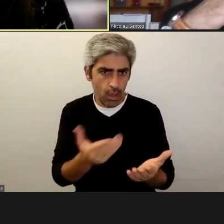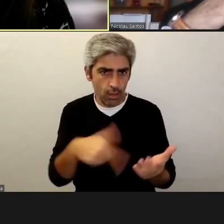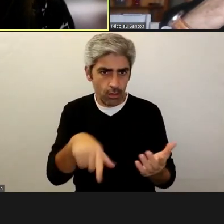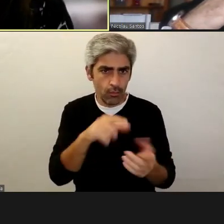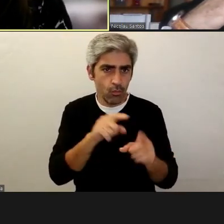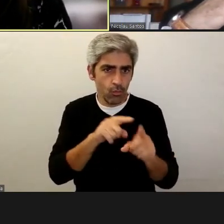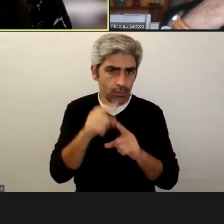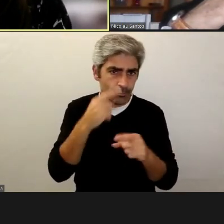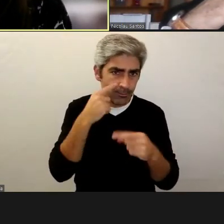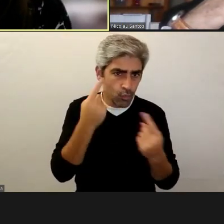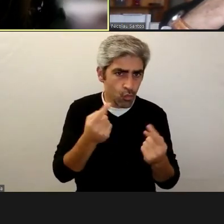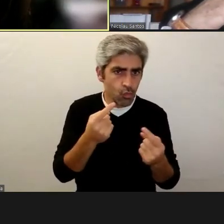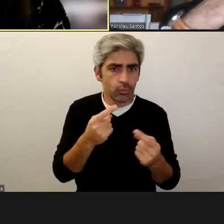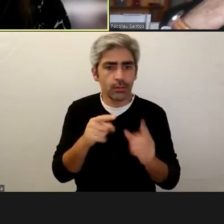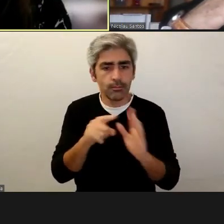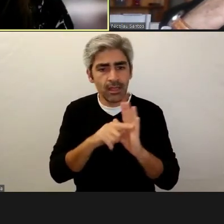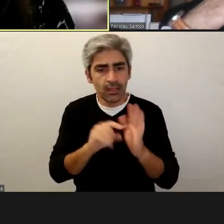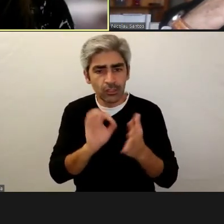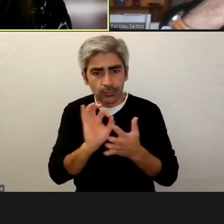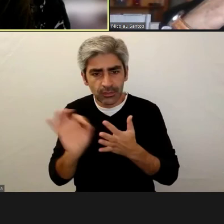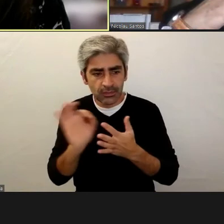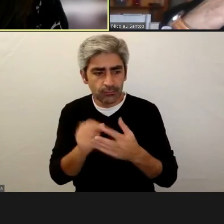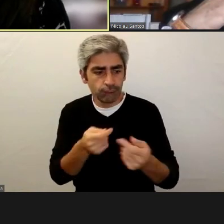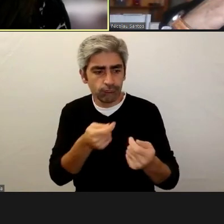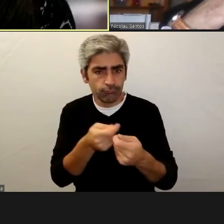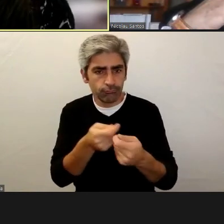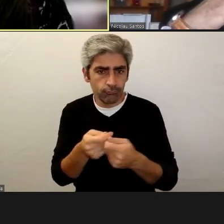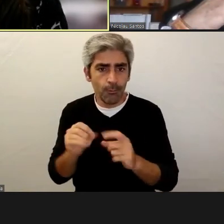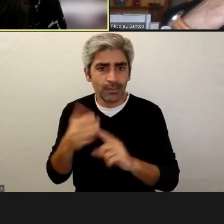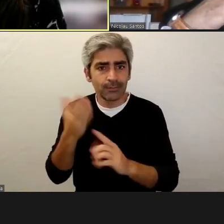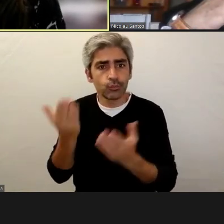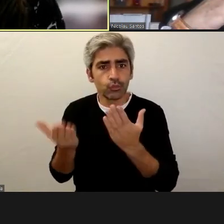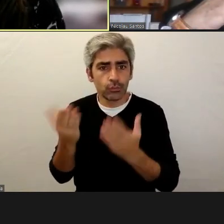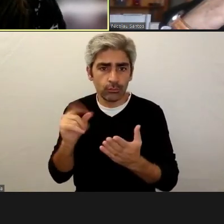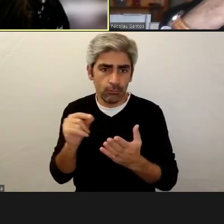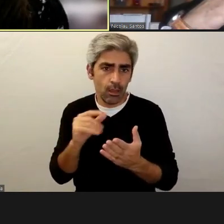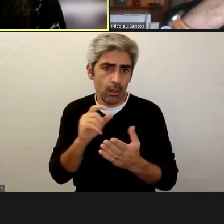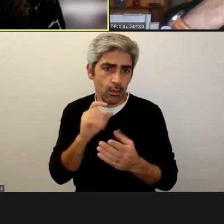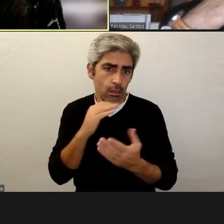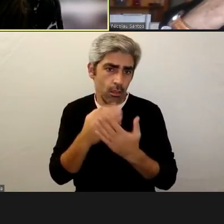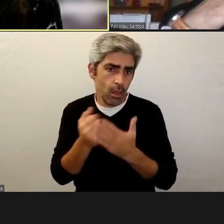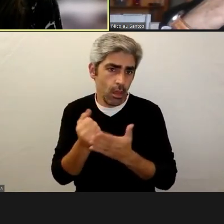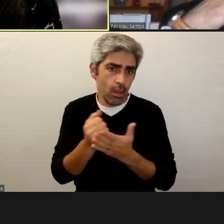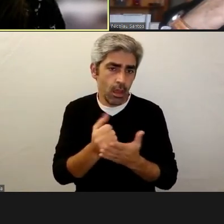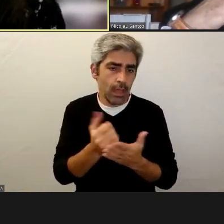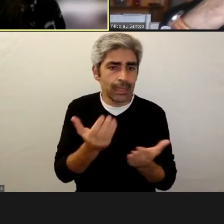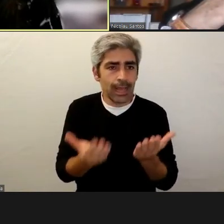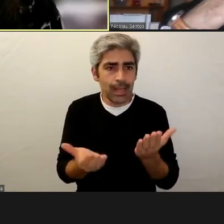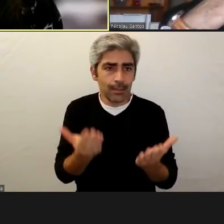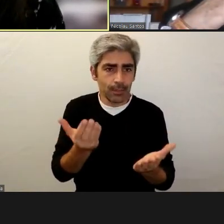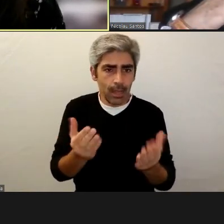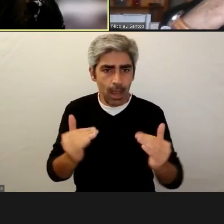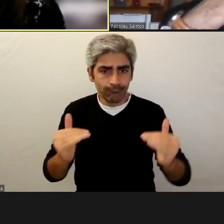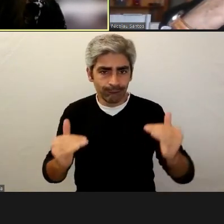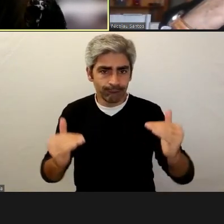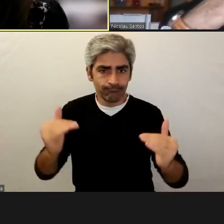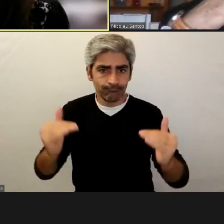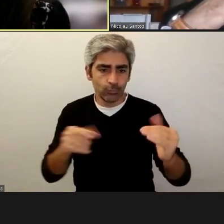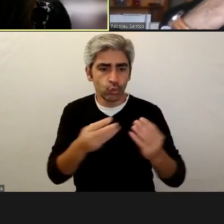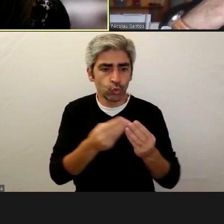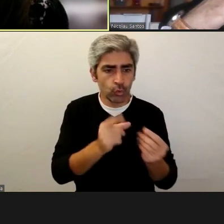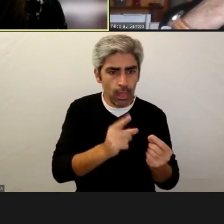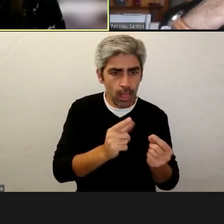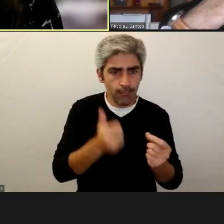políticas públicas, medidas concretas, e o princípio da proporcionalidade também serve para calibrar estas soluções e para encontrar as